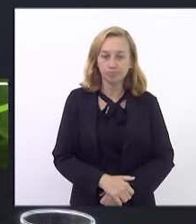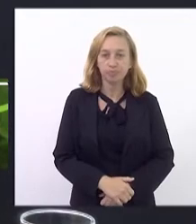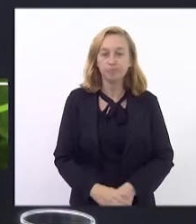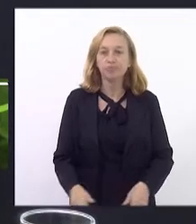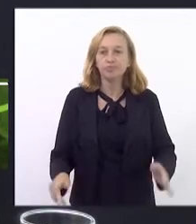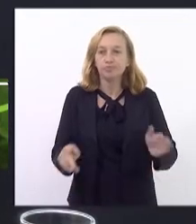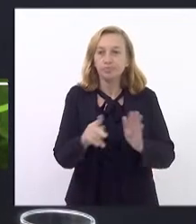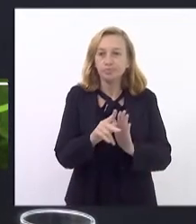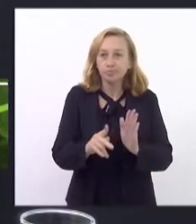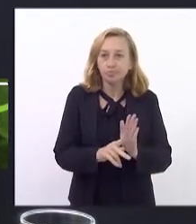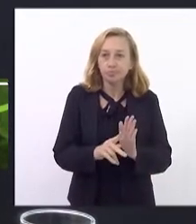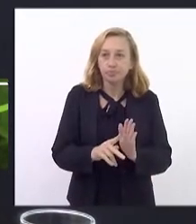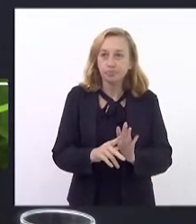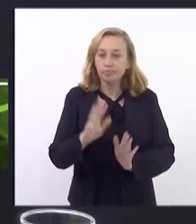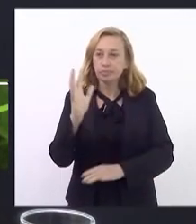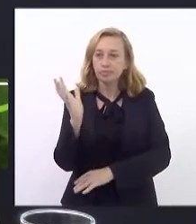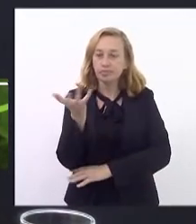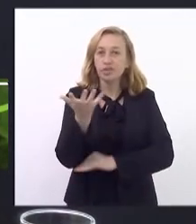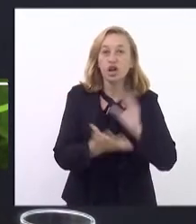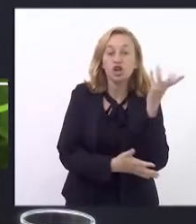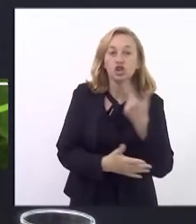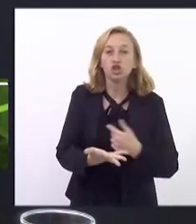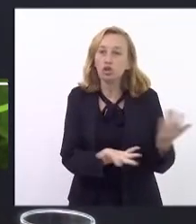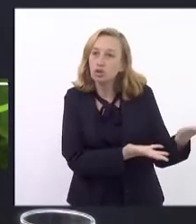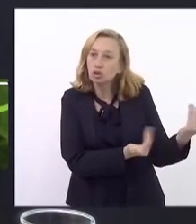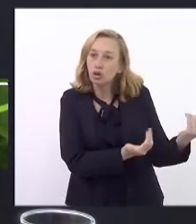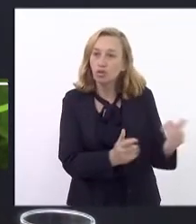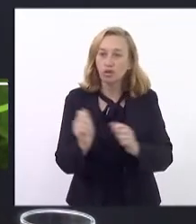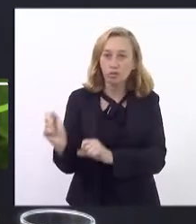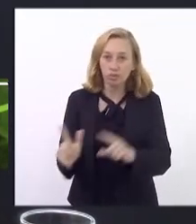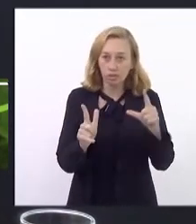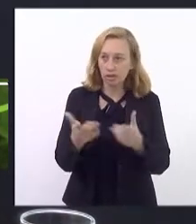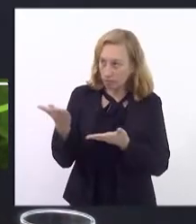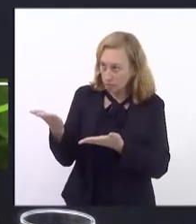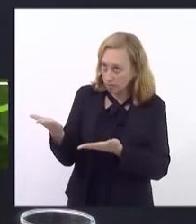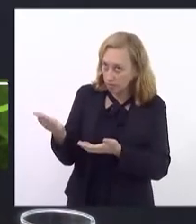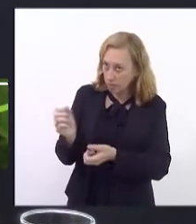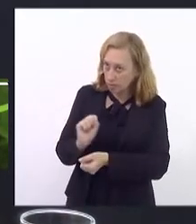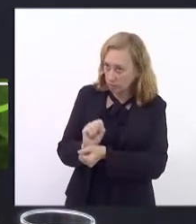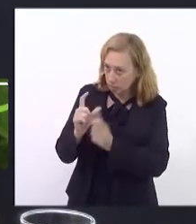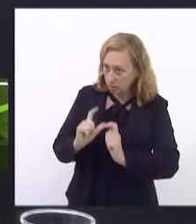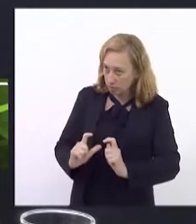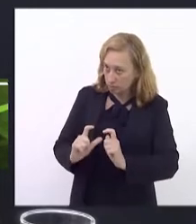projeto Ambiente Jovem, pode passar para outro slide, amigo? Você quer que eu espere baixar?